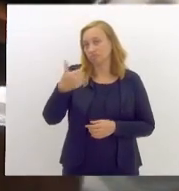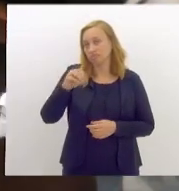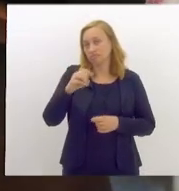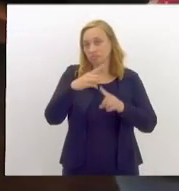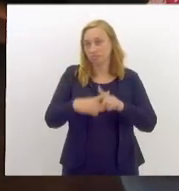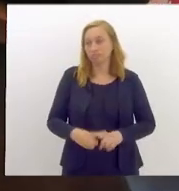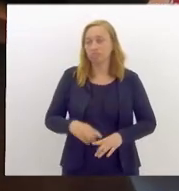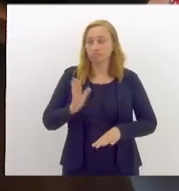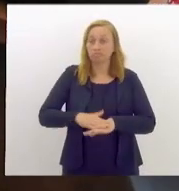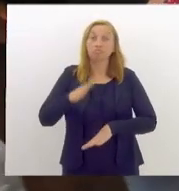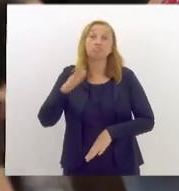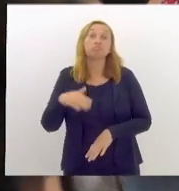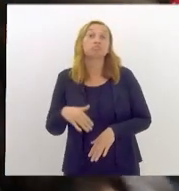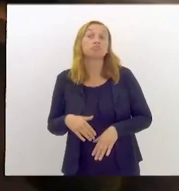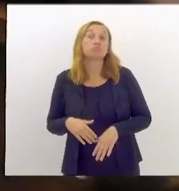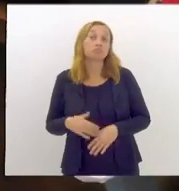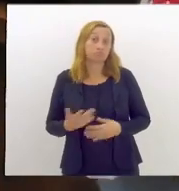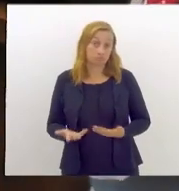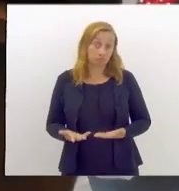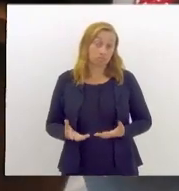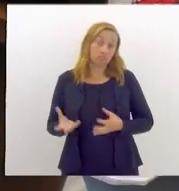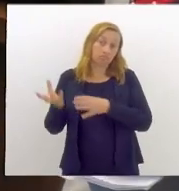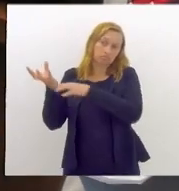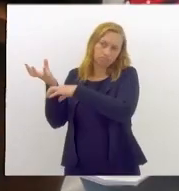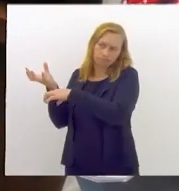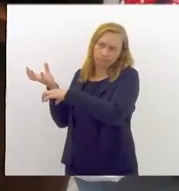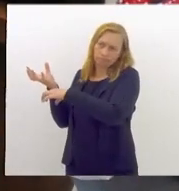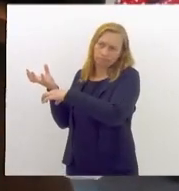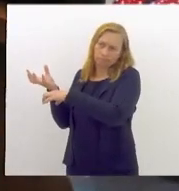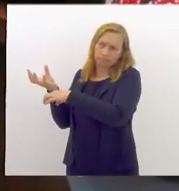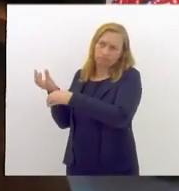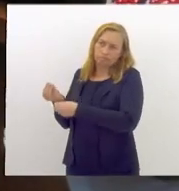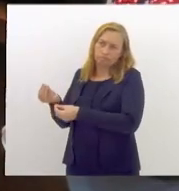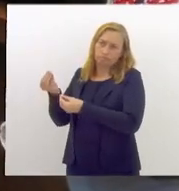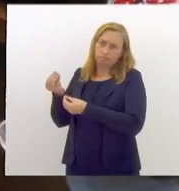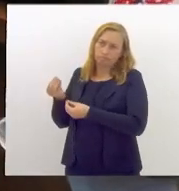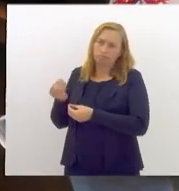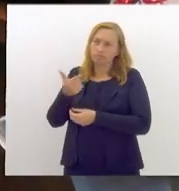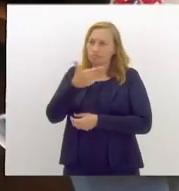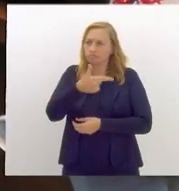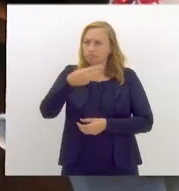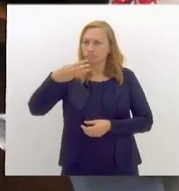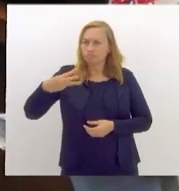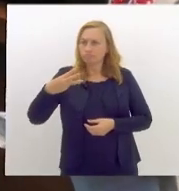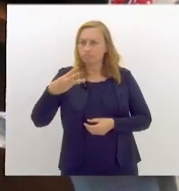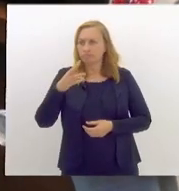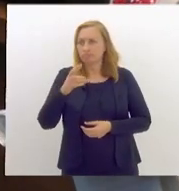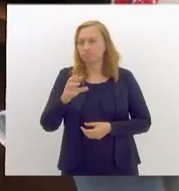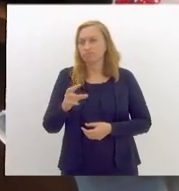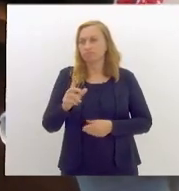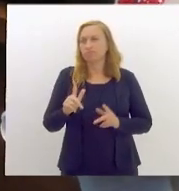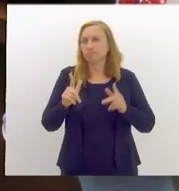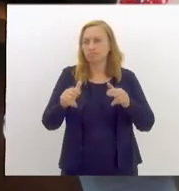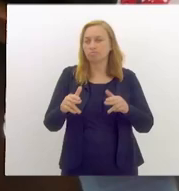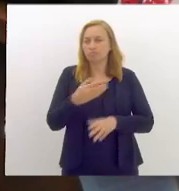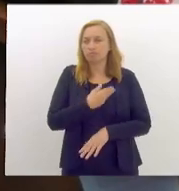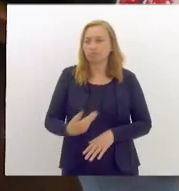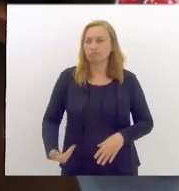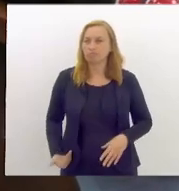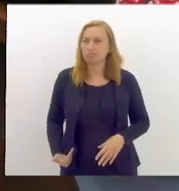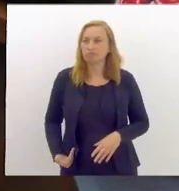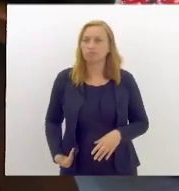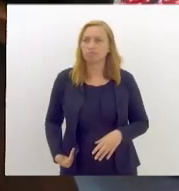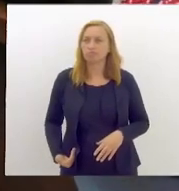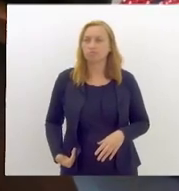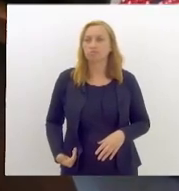vezes mais por acaso Congresso Nacional deu para 23 o mesmo valor que o governador deu para os funcionários